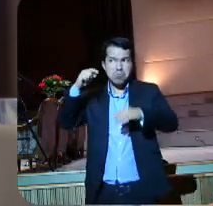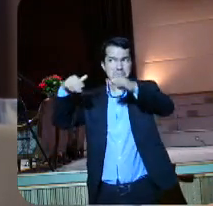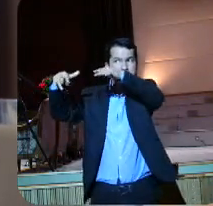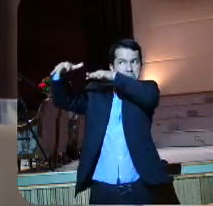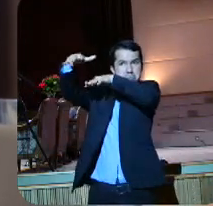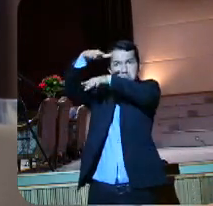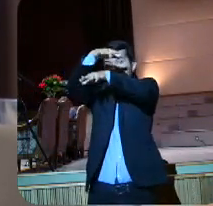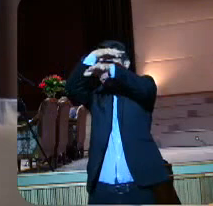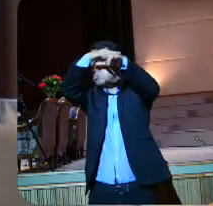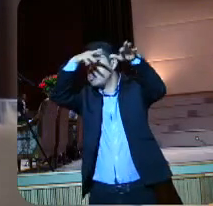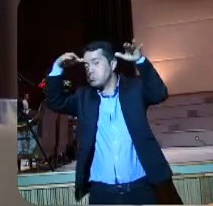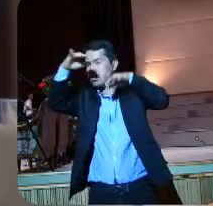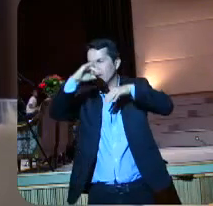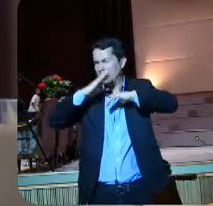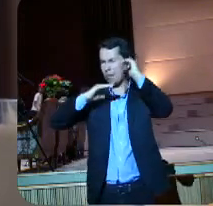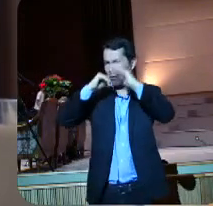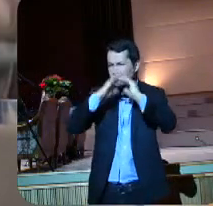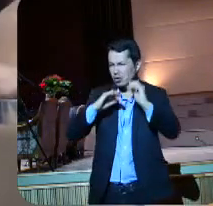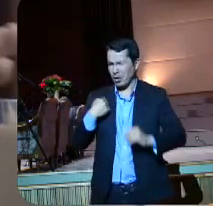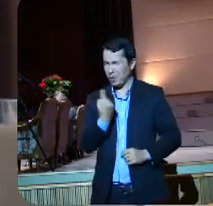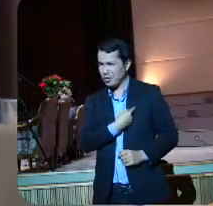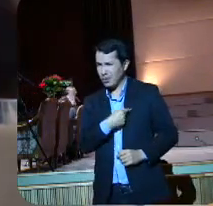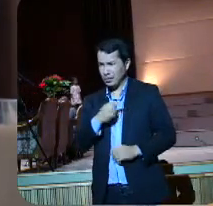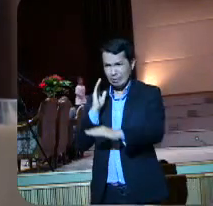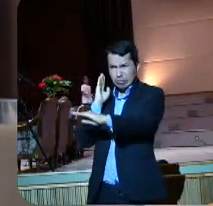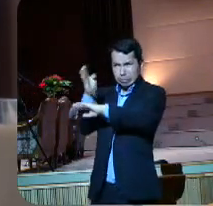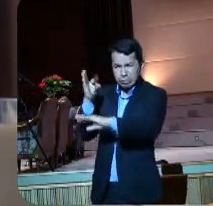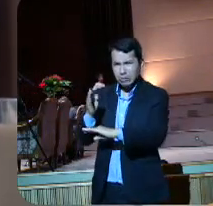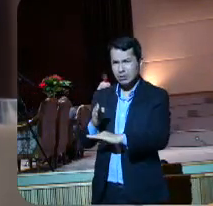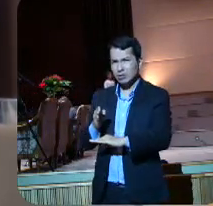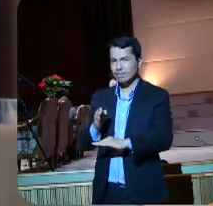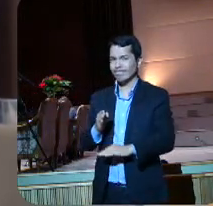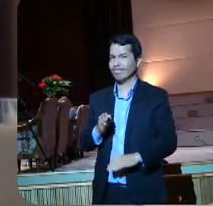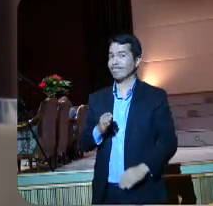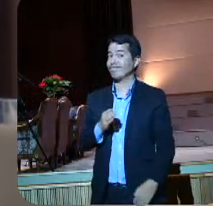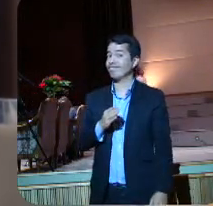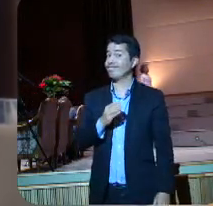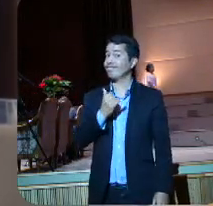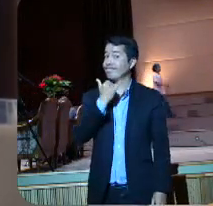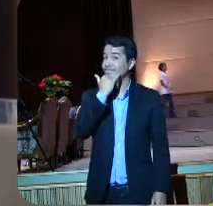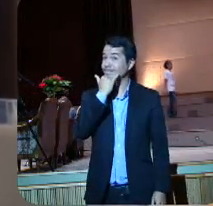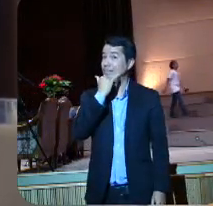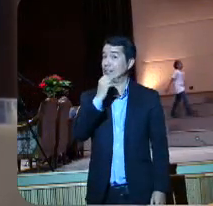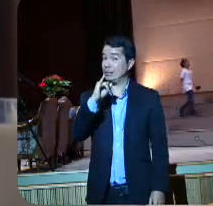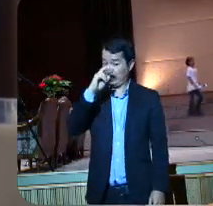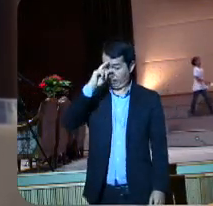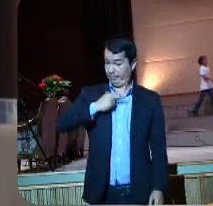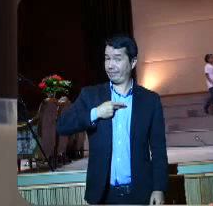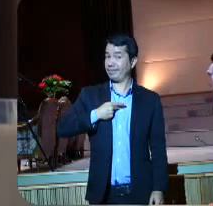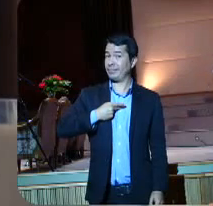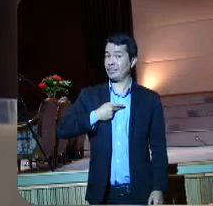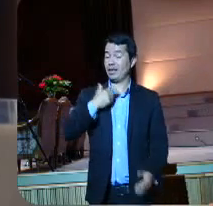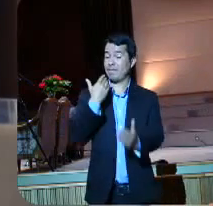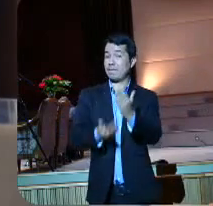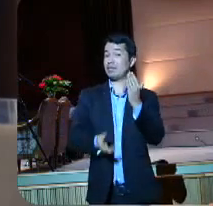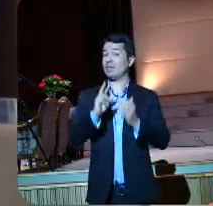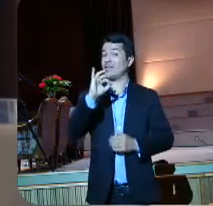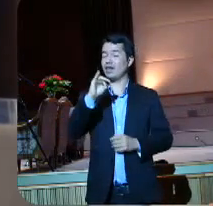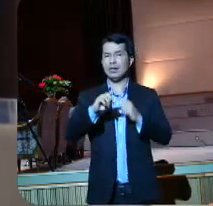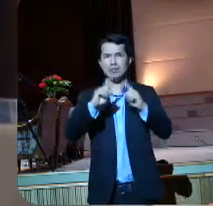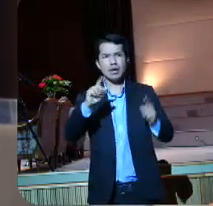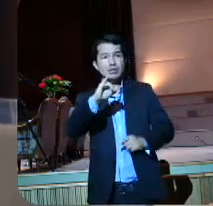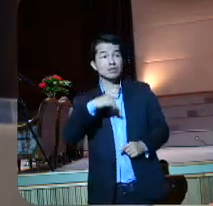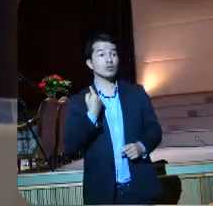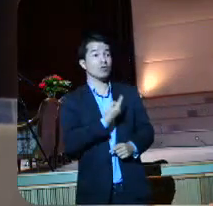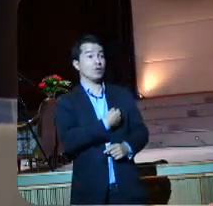ferramentas humanas, a gente está fadado a perder essas batalhas, a se frustrar e até a